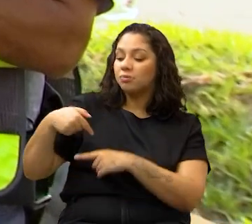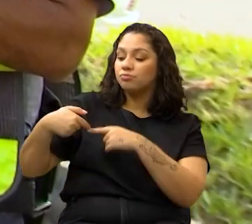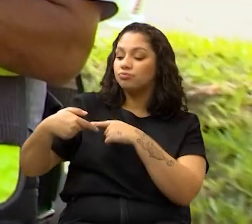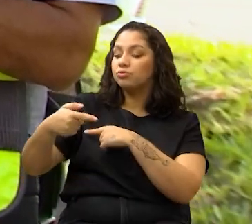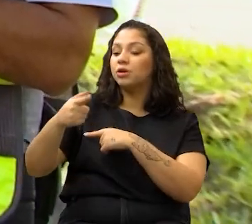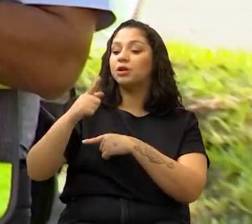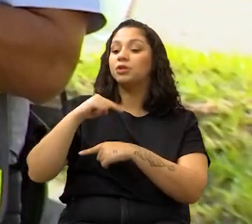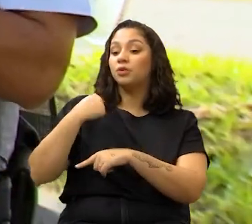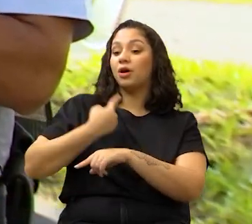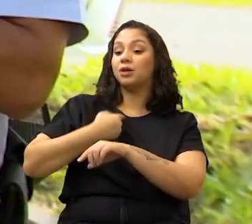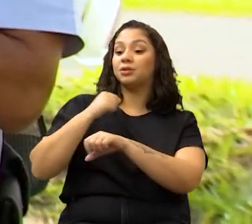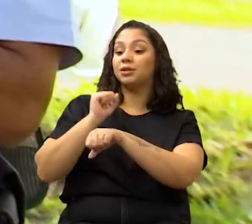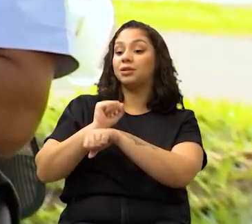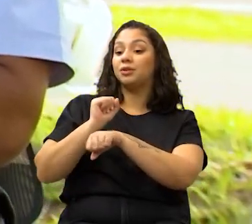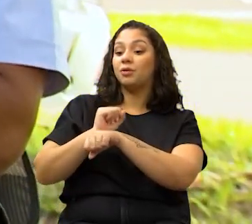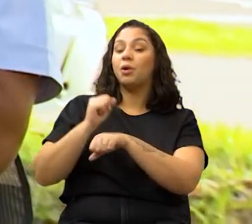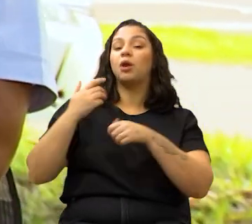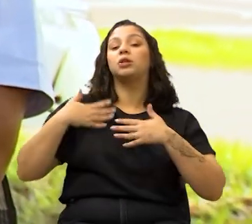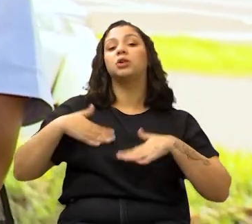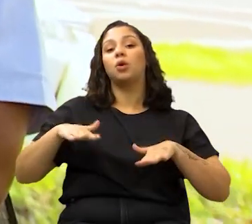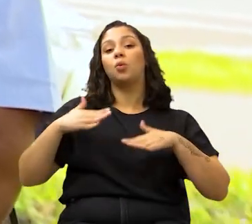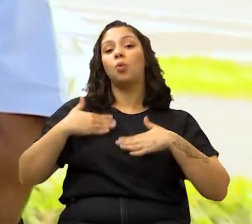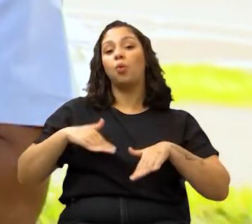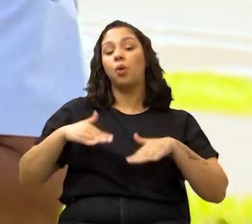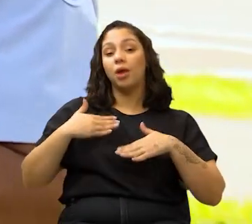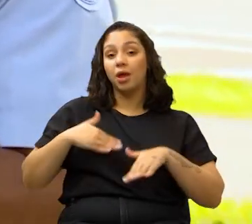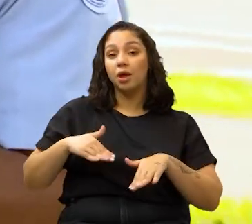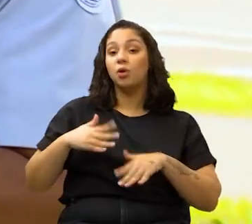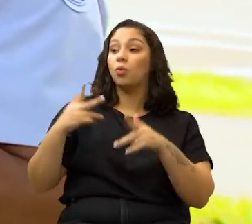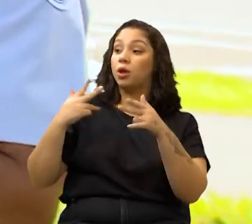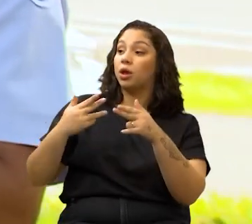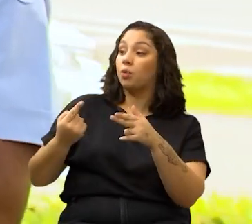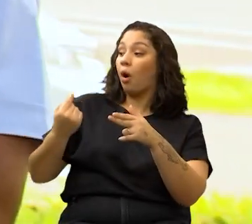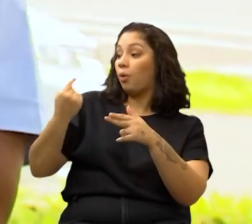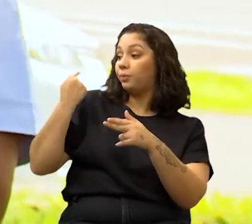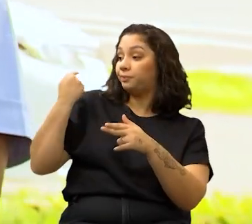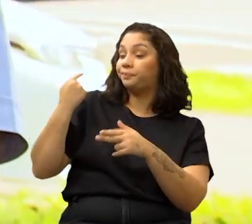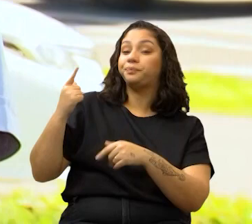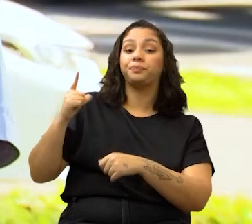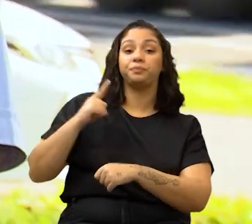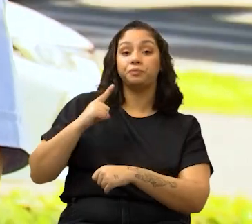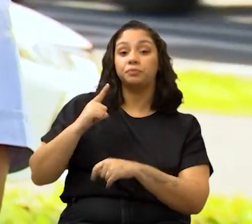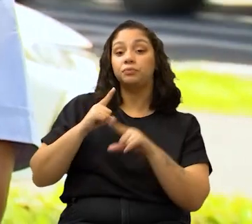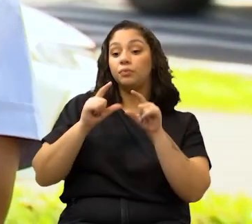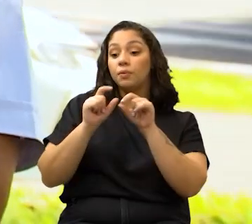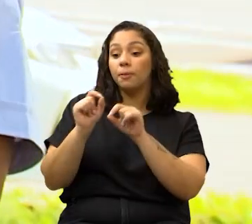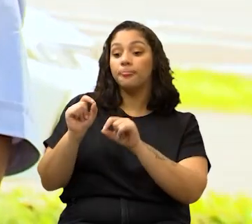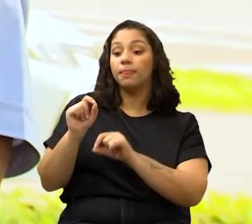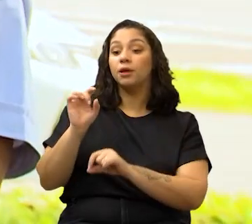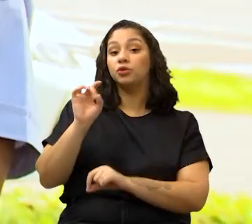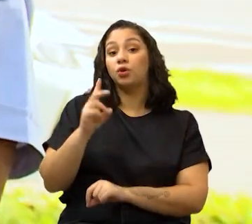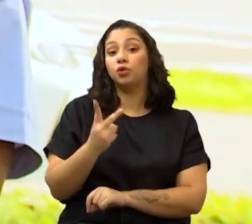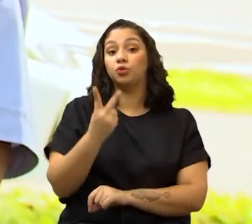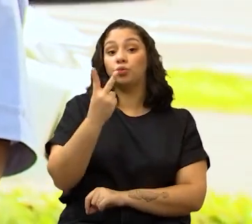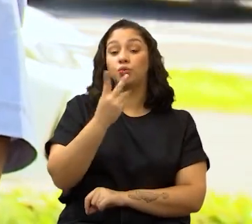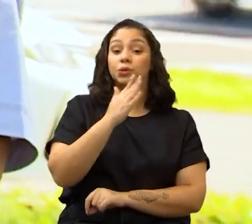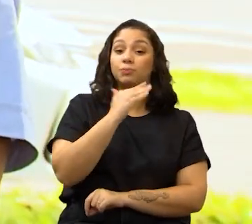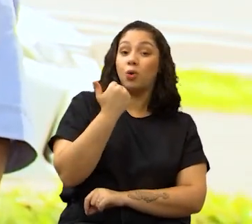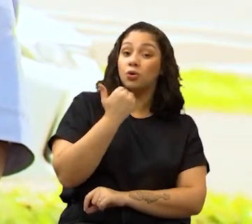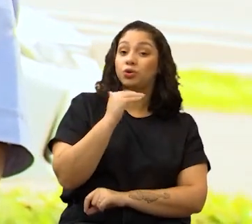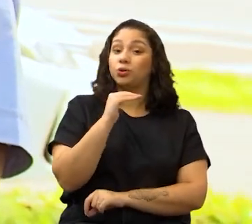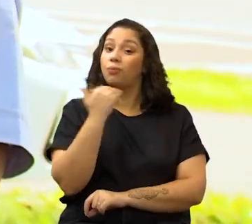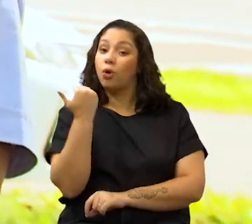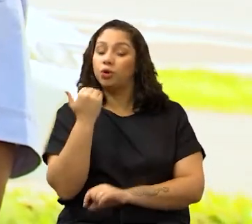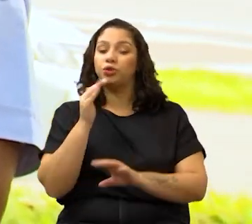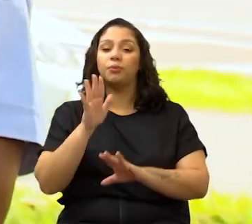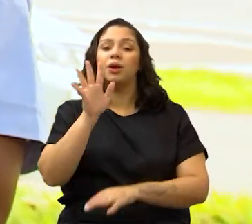seja um feriado tranquilo, como foi o último aí, em que pesa a gente ter registrado 2 fatais,